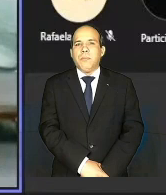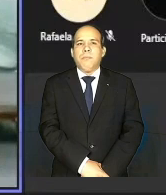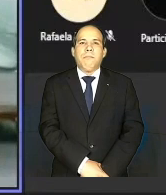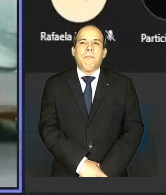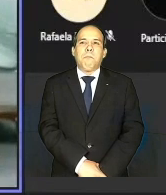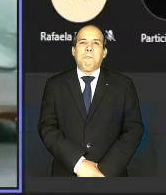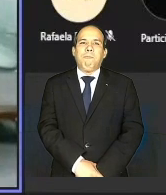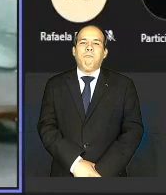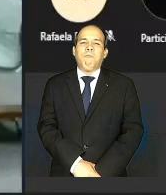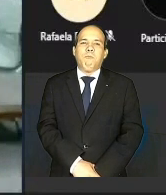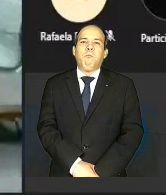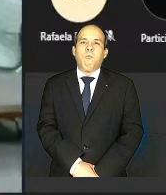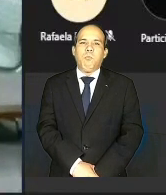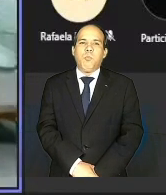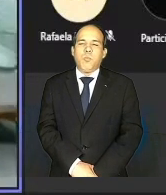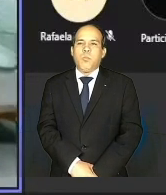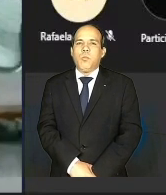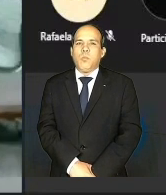Está crescendo muito.